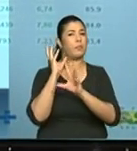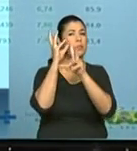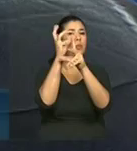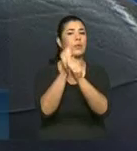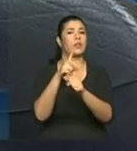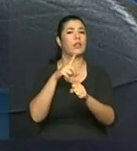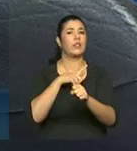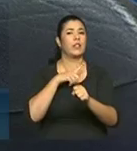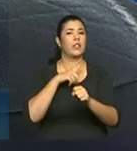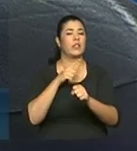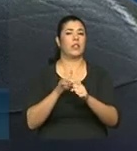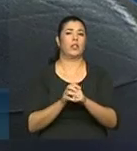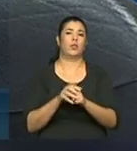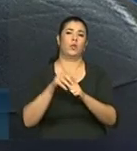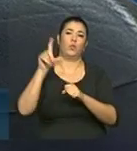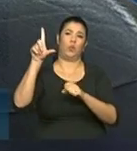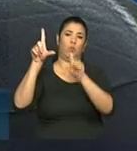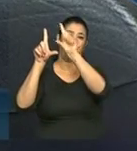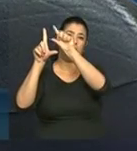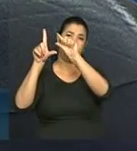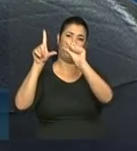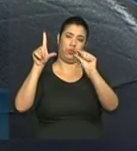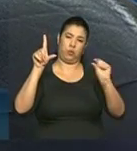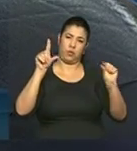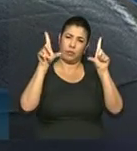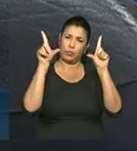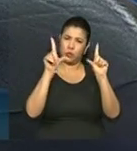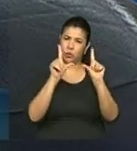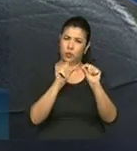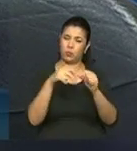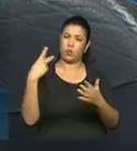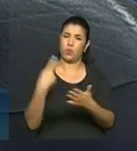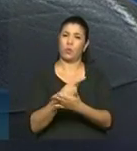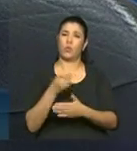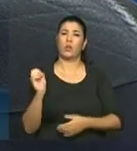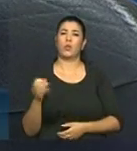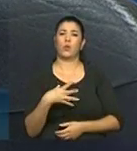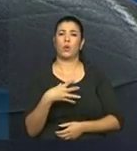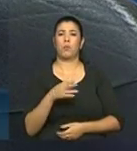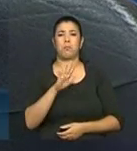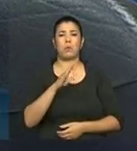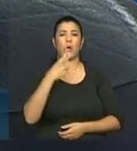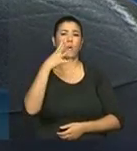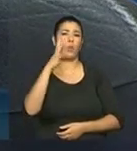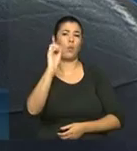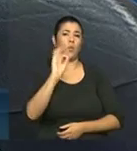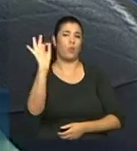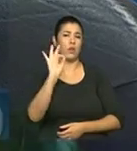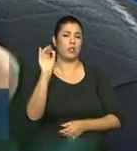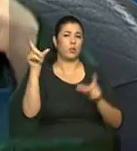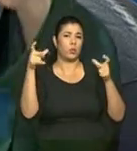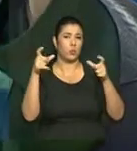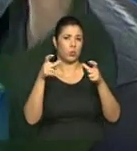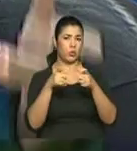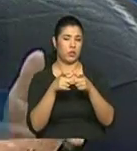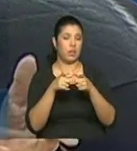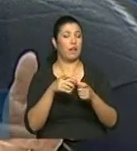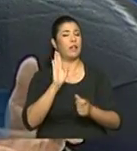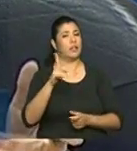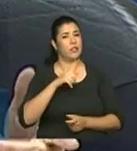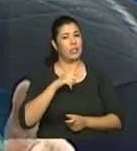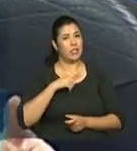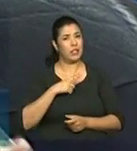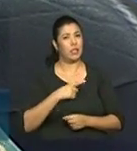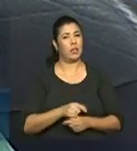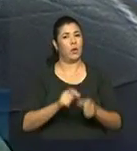o decréscimo do número de casos novos nesse período, por exemplo, em torno de 40%, ainda que nós tenhamos